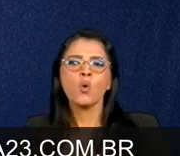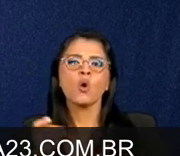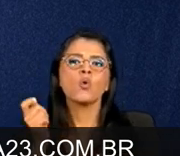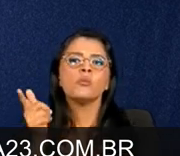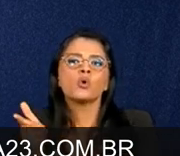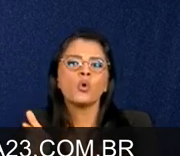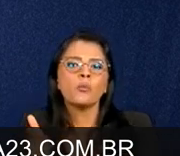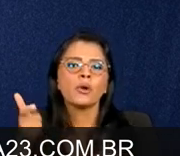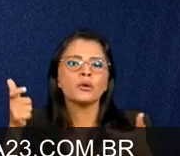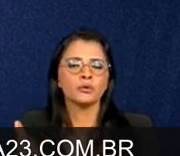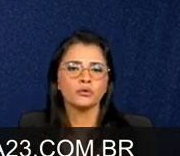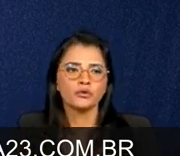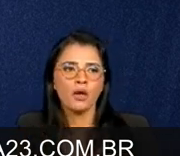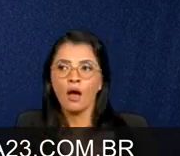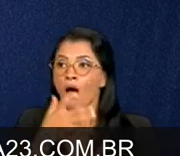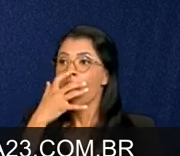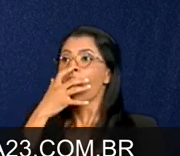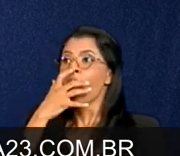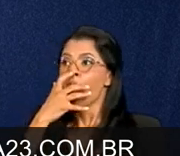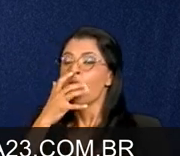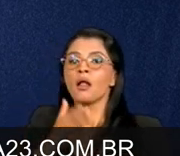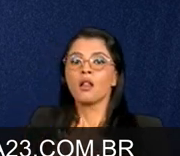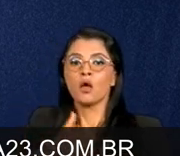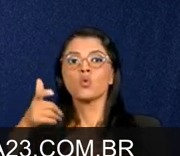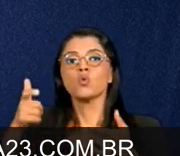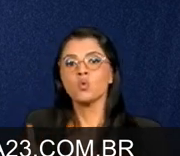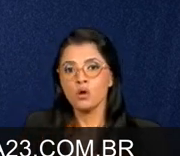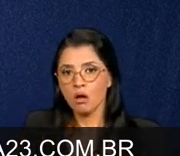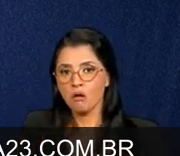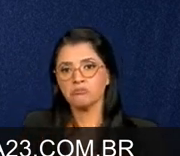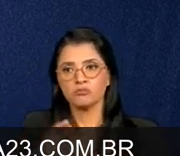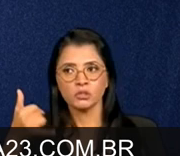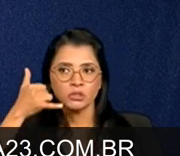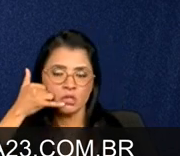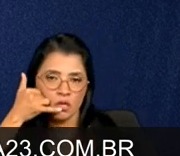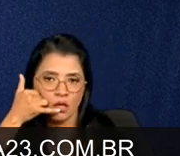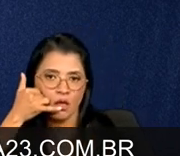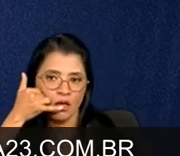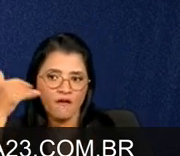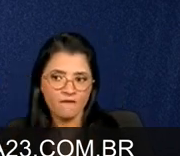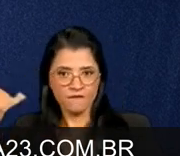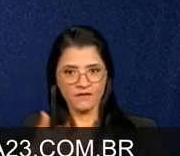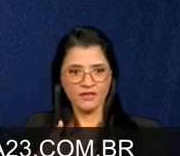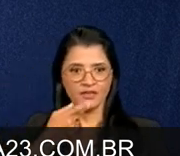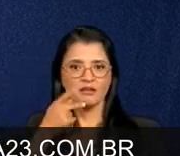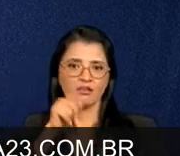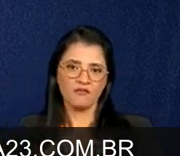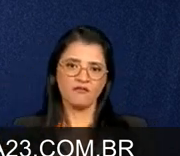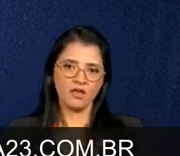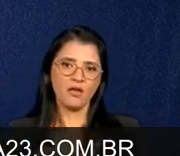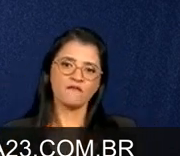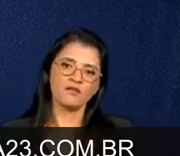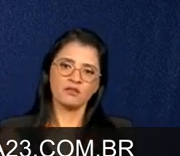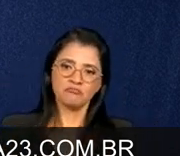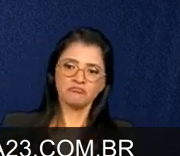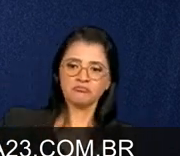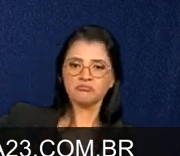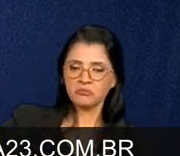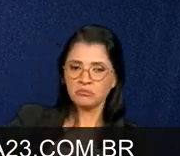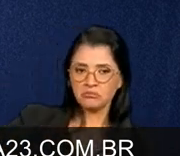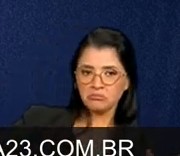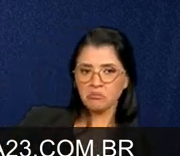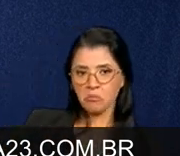comprado. Aí é que vem um grande negócio, né? Se você recebe e dizendo que ela faria uma